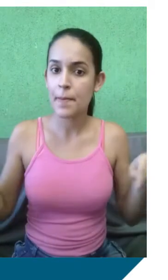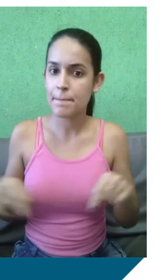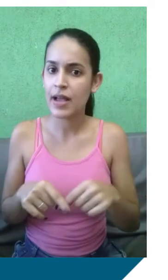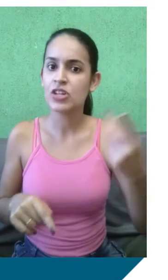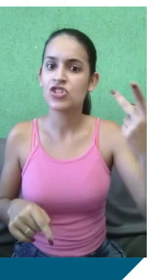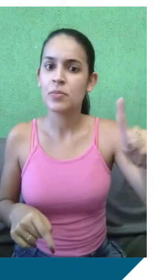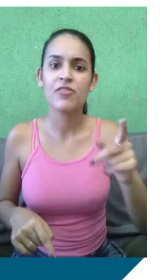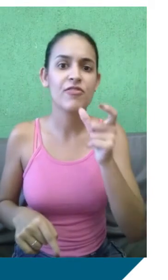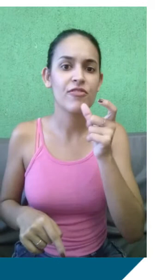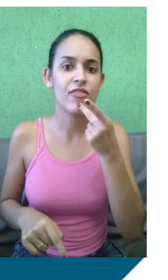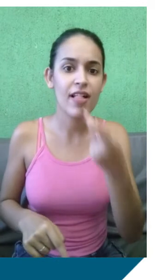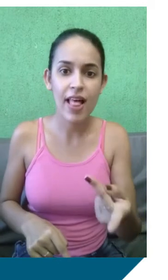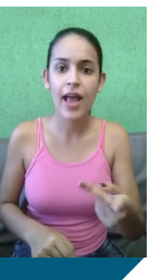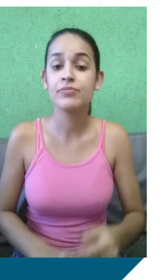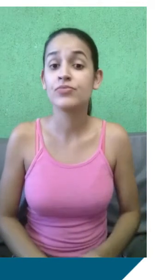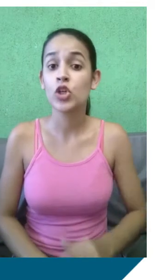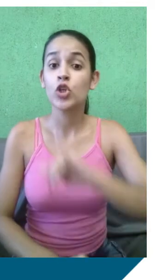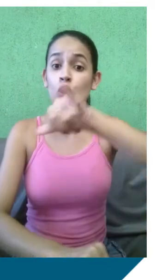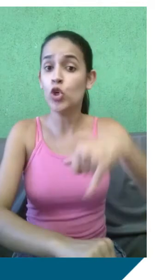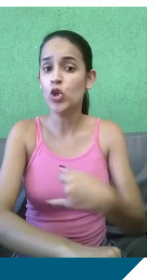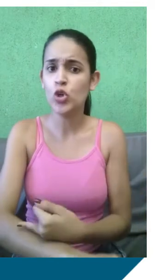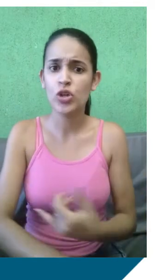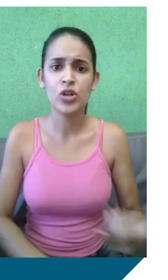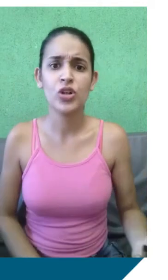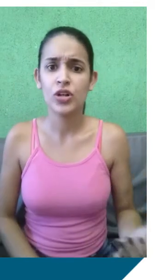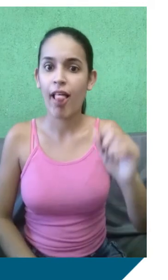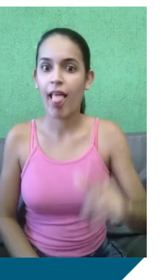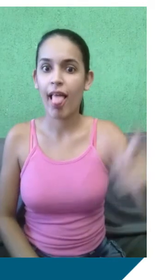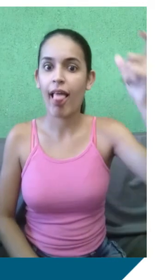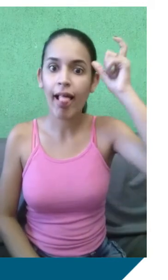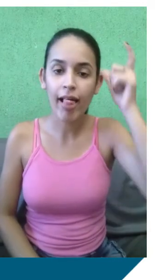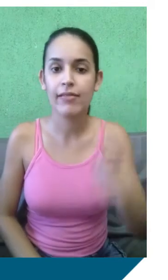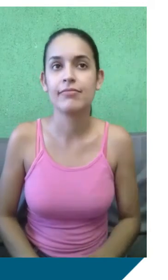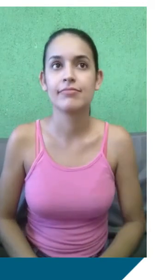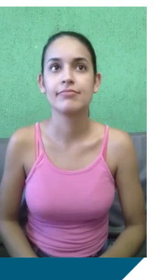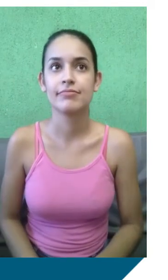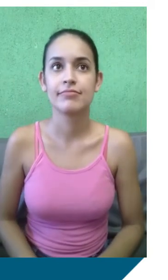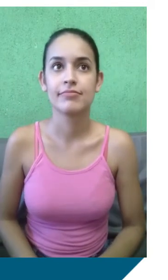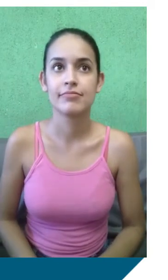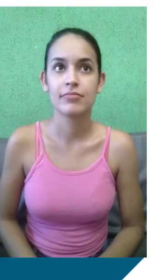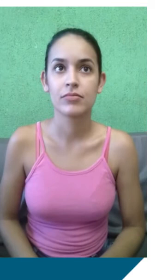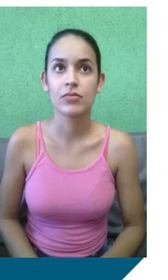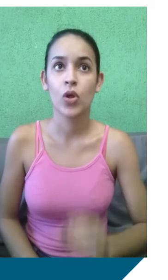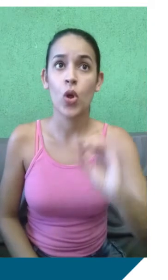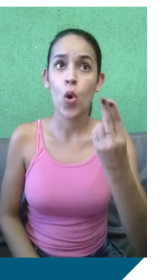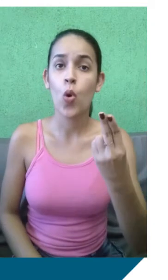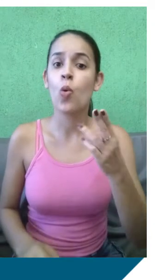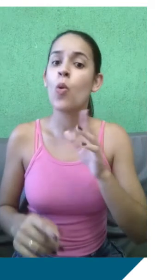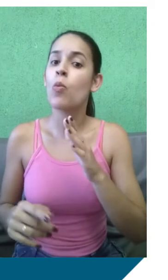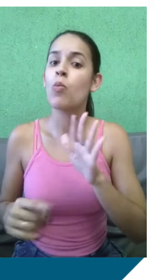judeus, espalhadas na Alemanha pelo regime nazista, ou um pôster promovendo o poderio militar da China